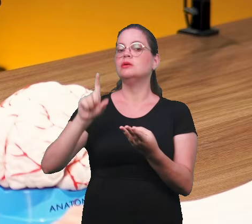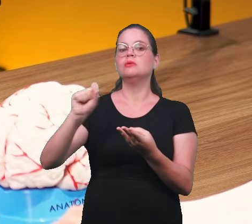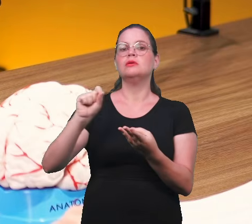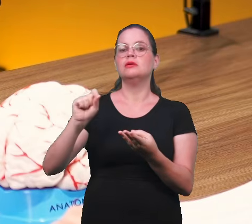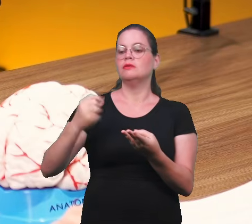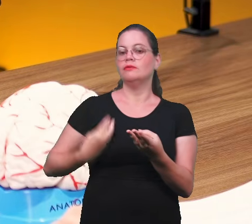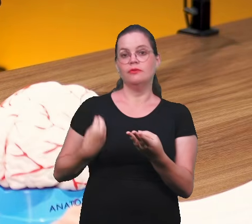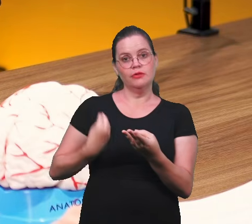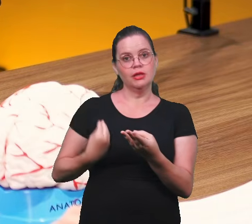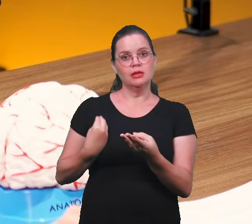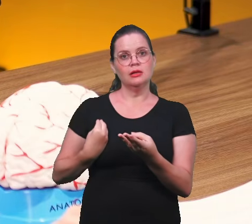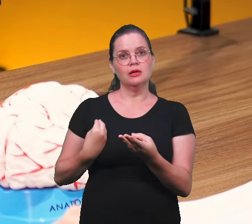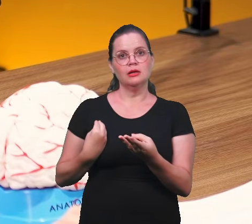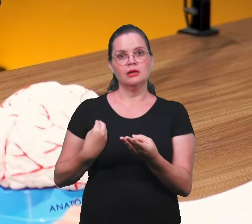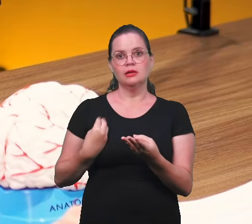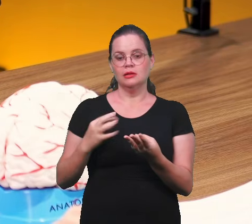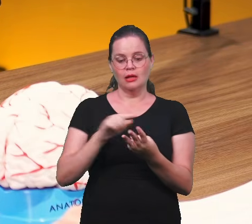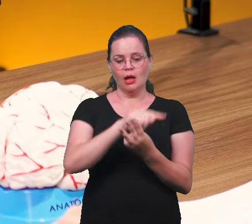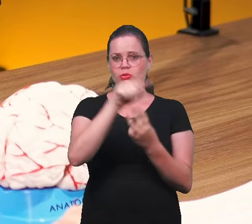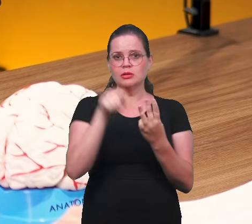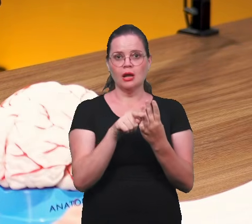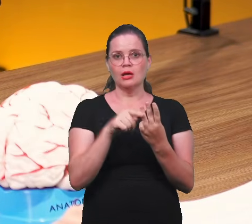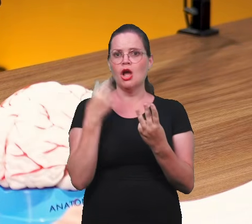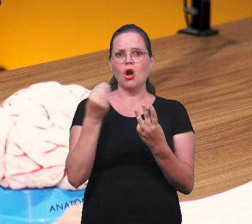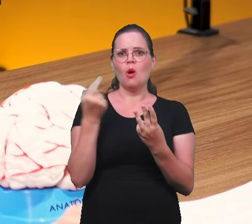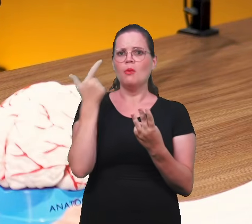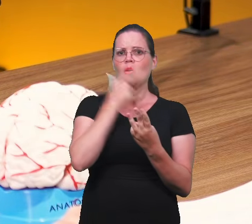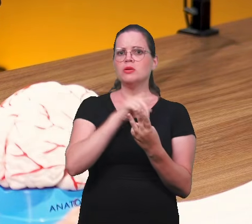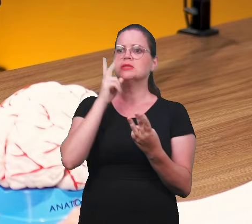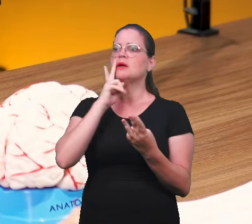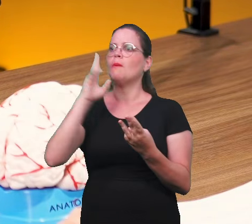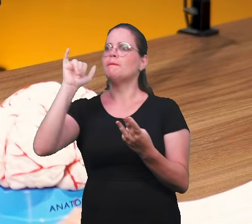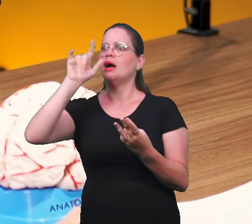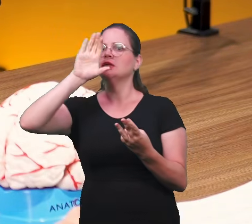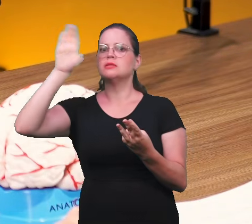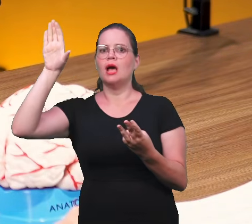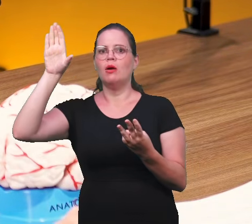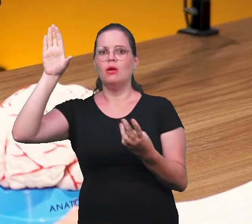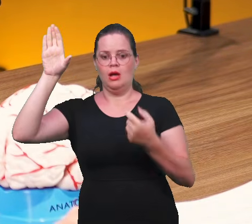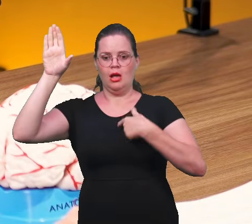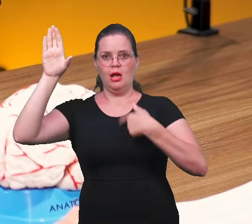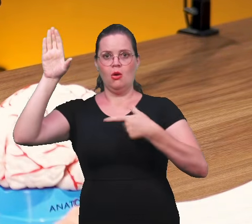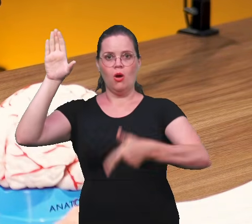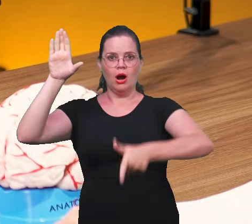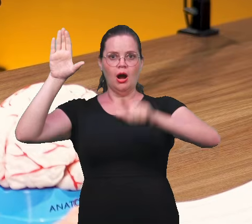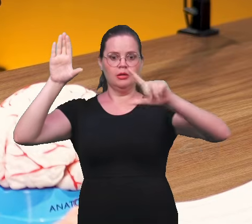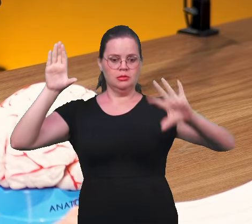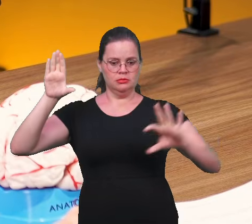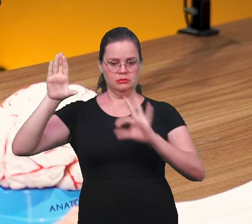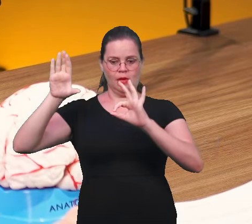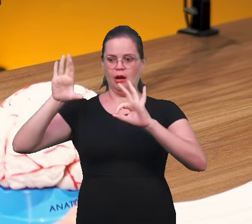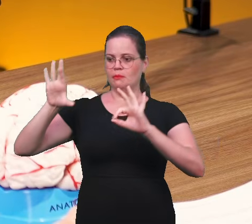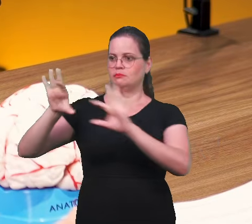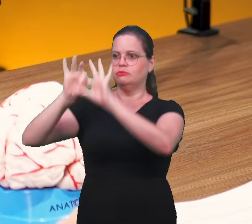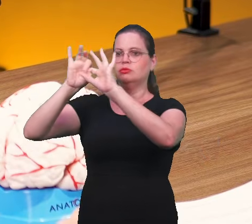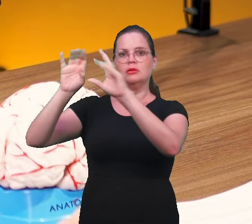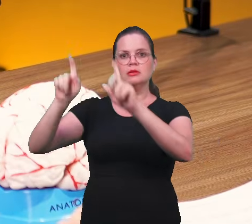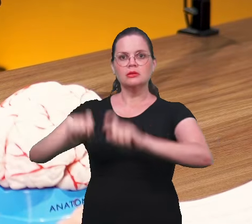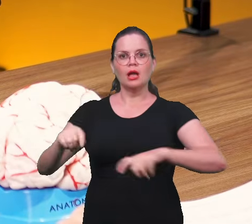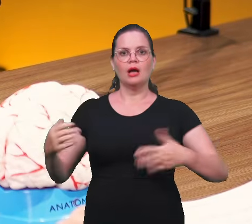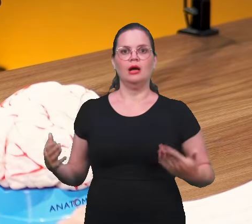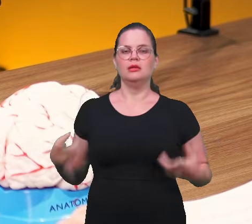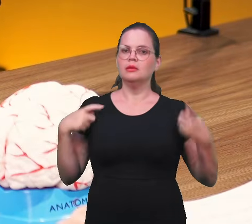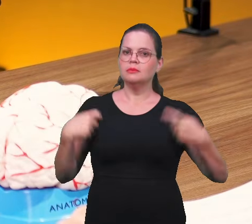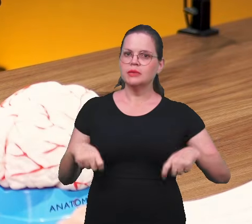e a vida. E ninguém vem ao Pai senão por mim. Então, só por Jesus você tem esse